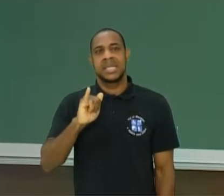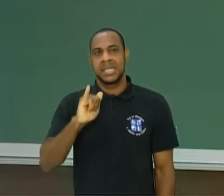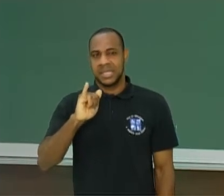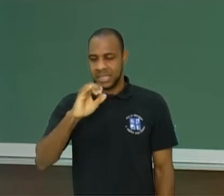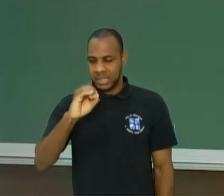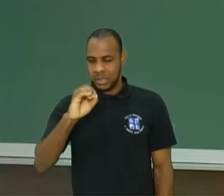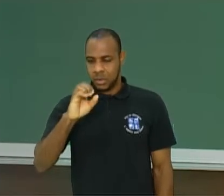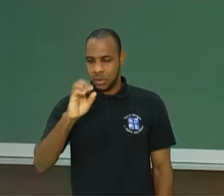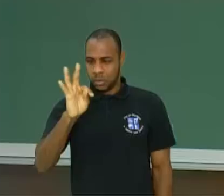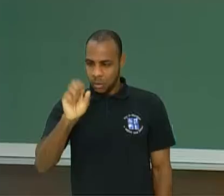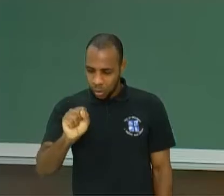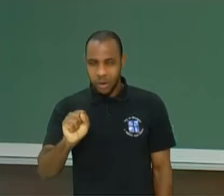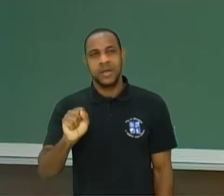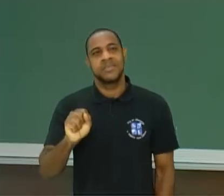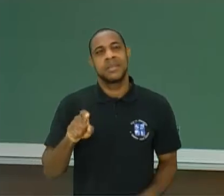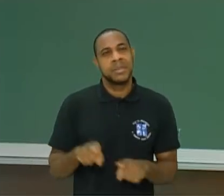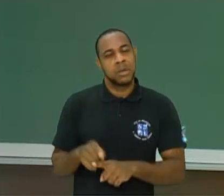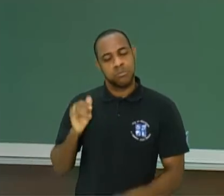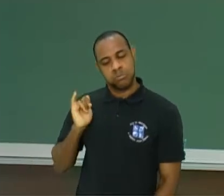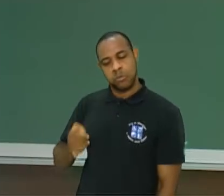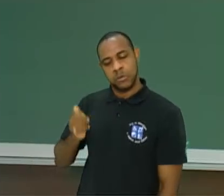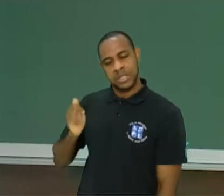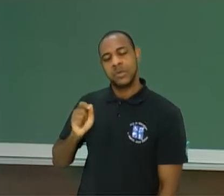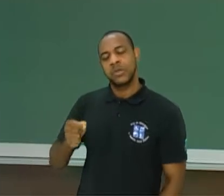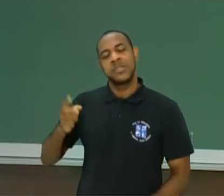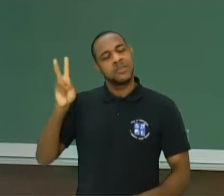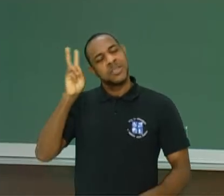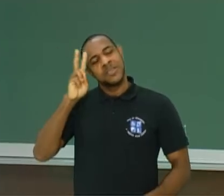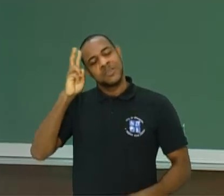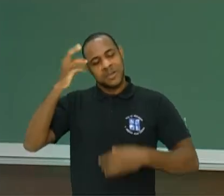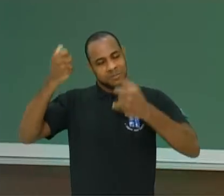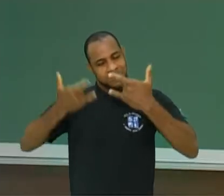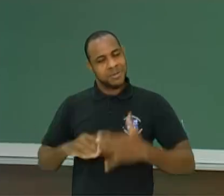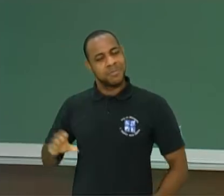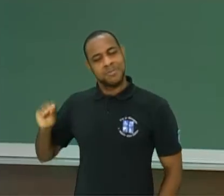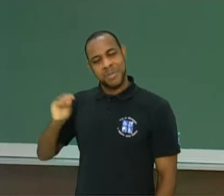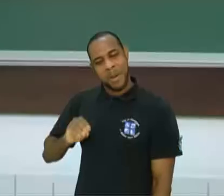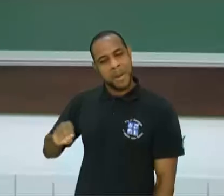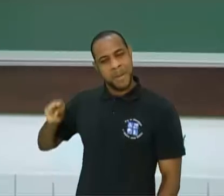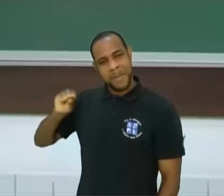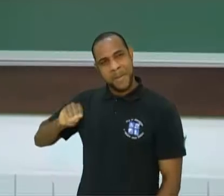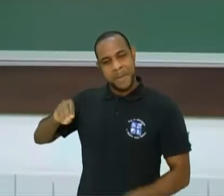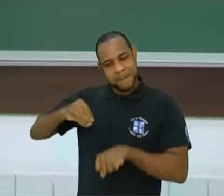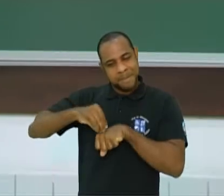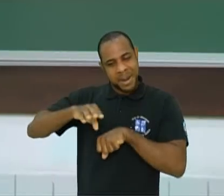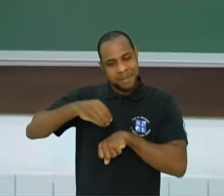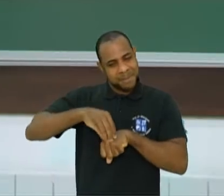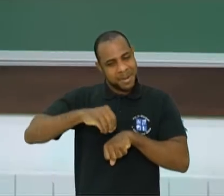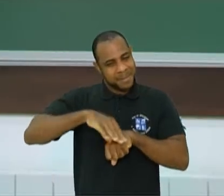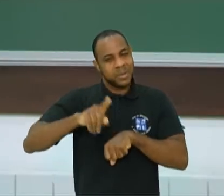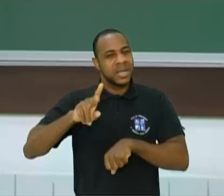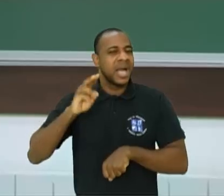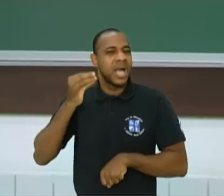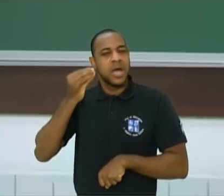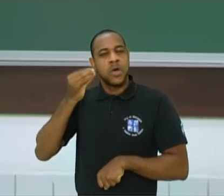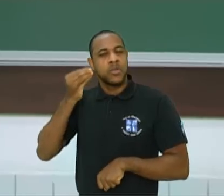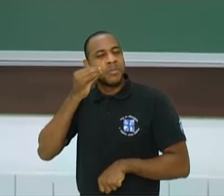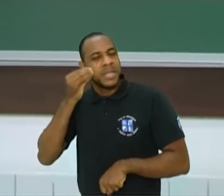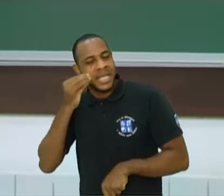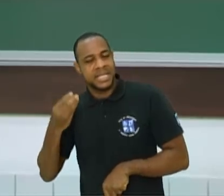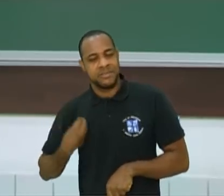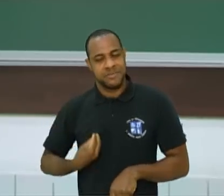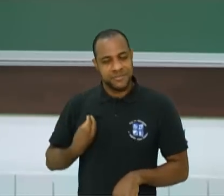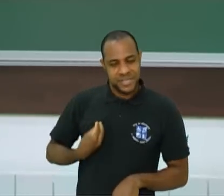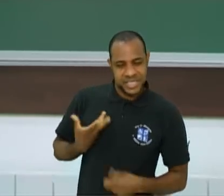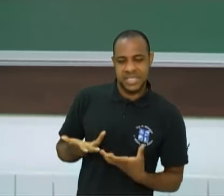cultura iorubá que tem os griots, né? Como mestres, que vão através da oralidade, né, passar o conhecimento,